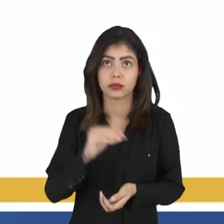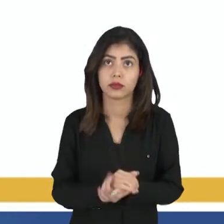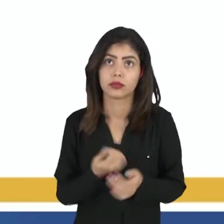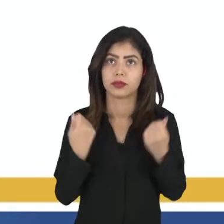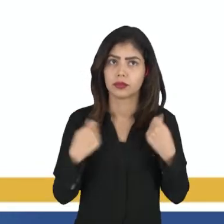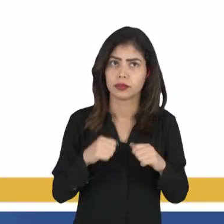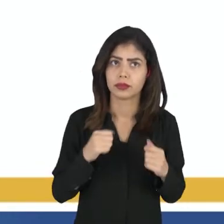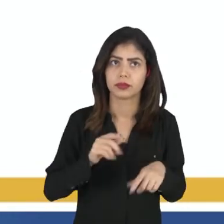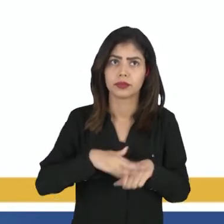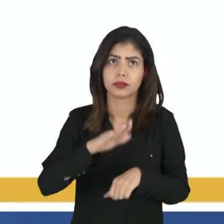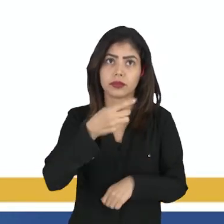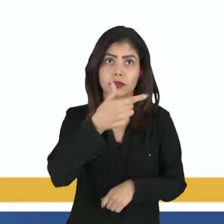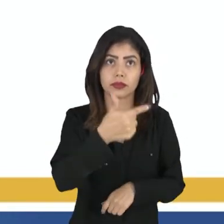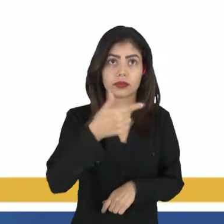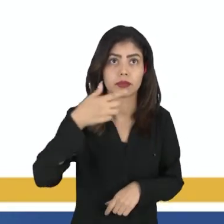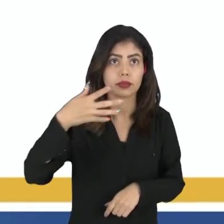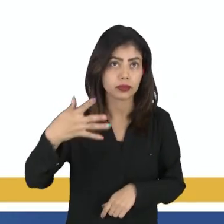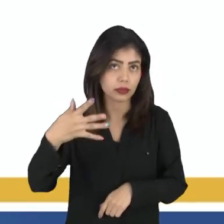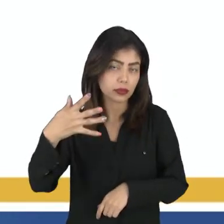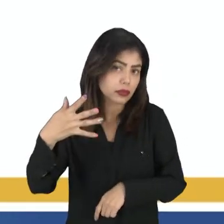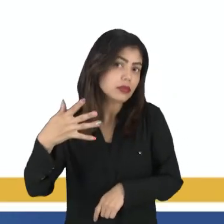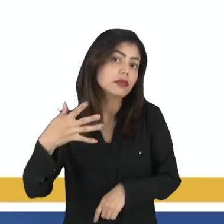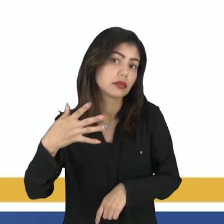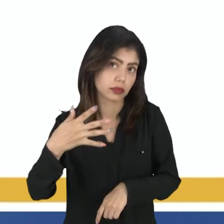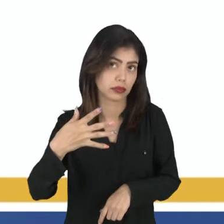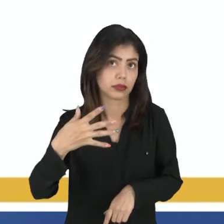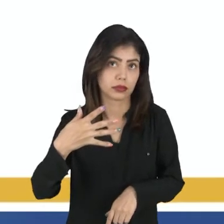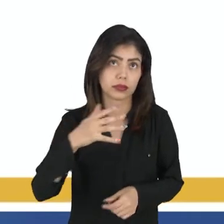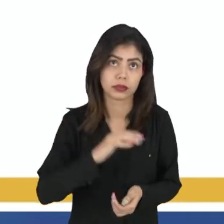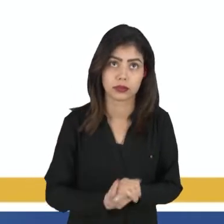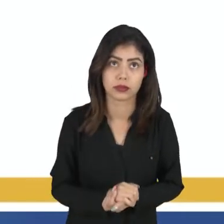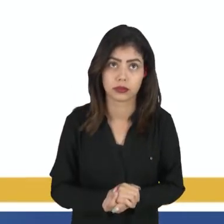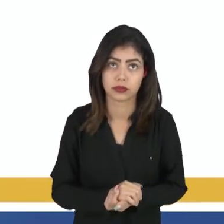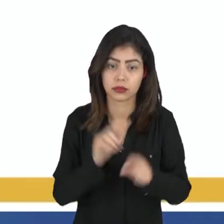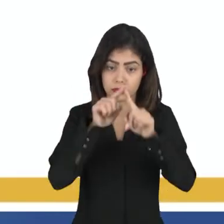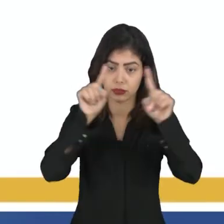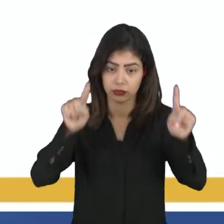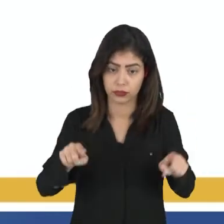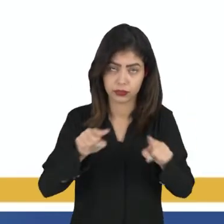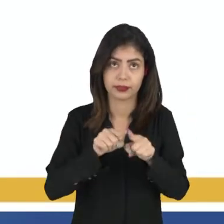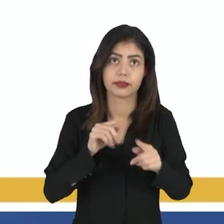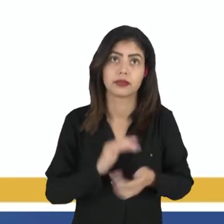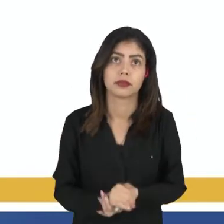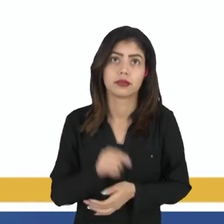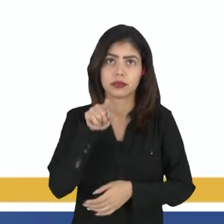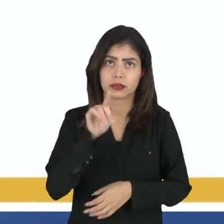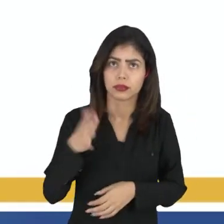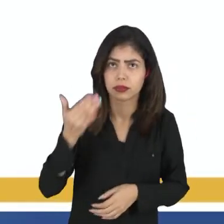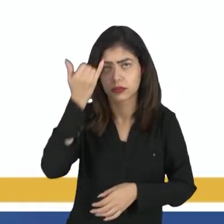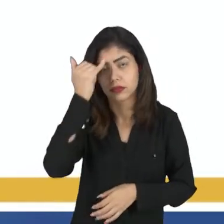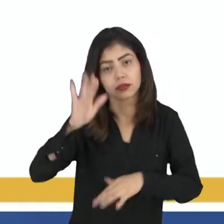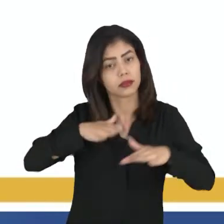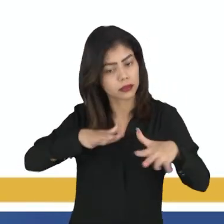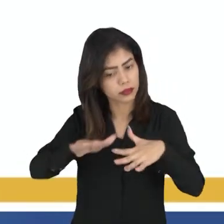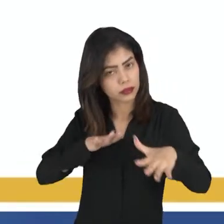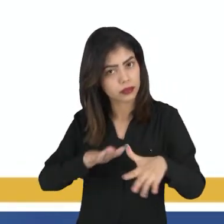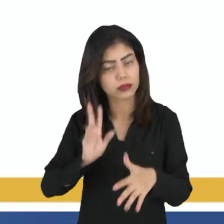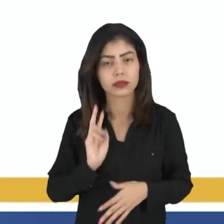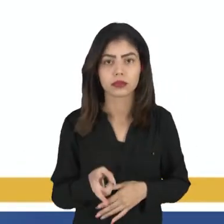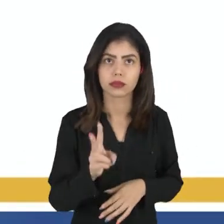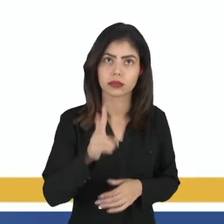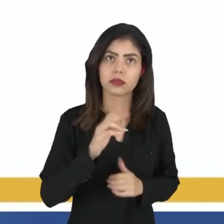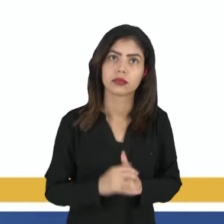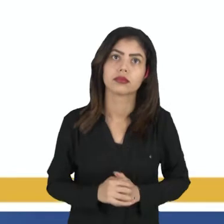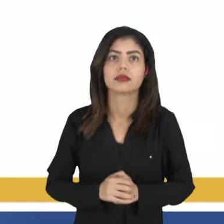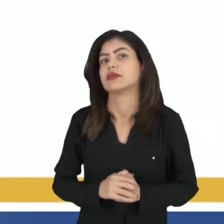motion precisa de mais ou menos 24 quadros. Isso dá a ideia de movimento